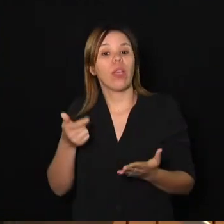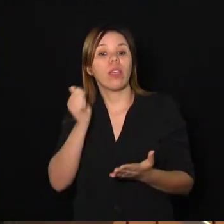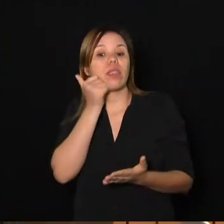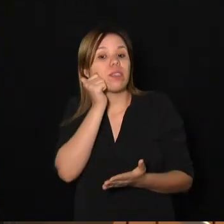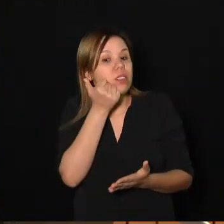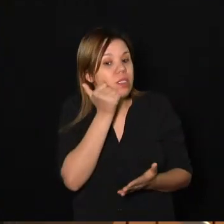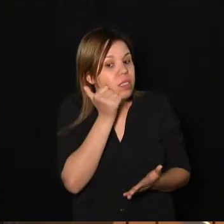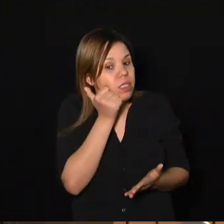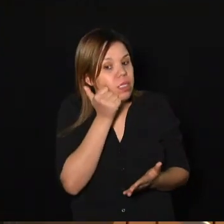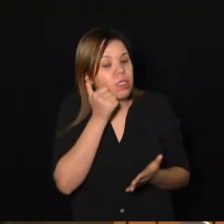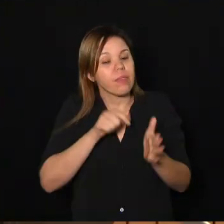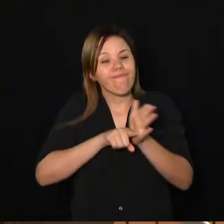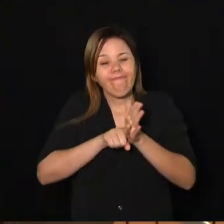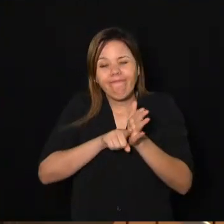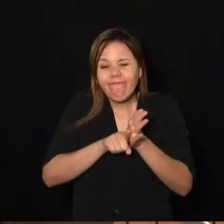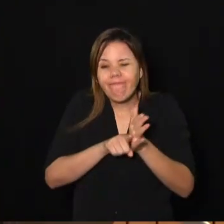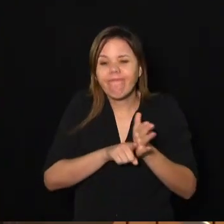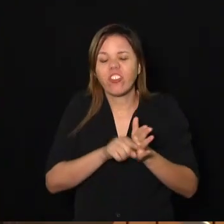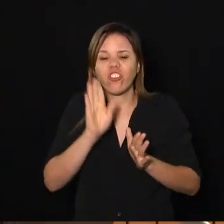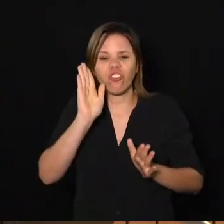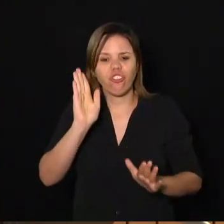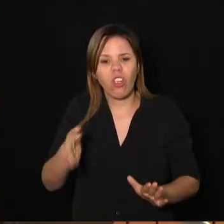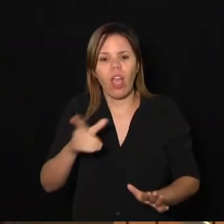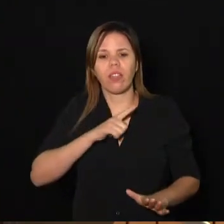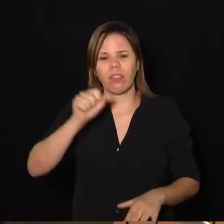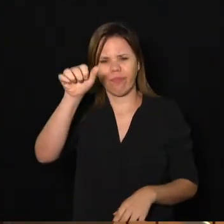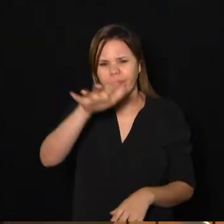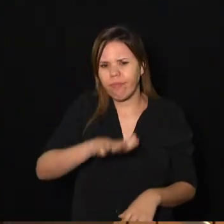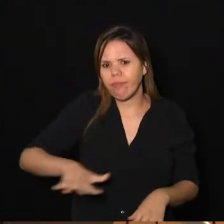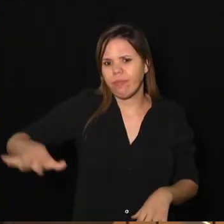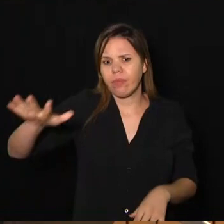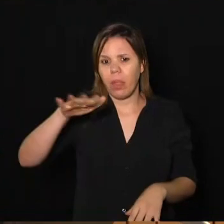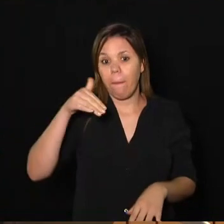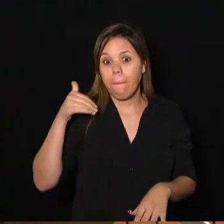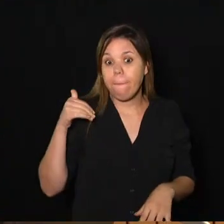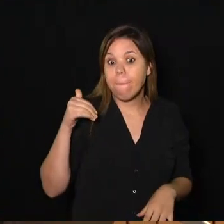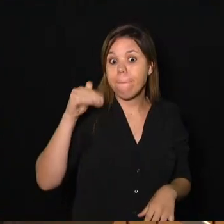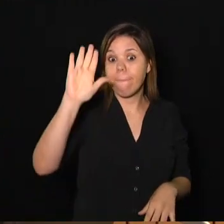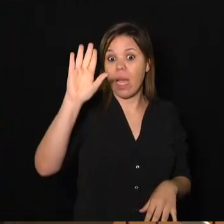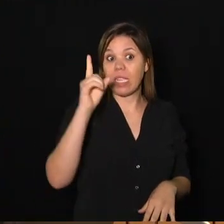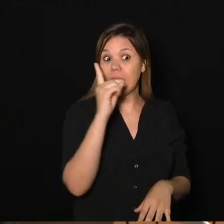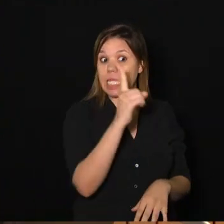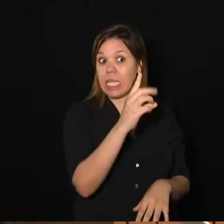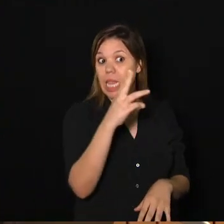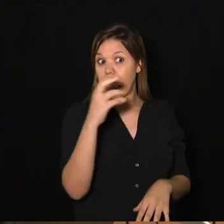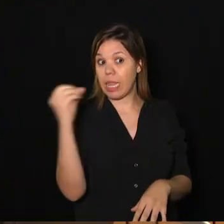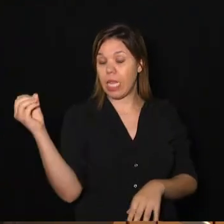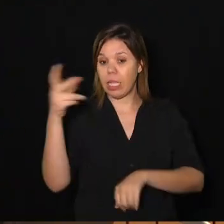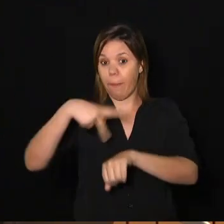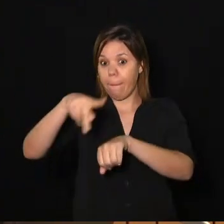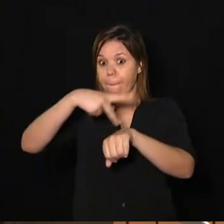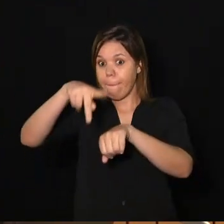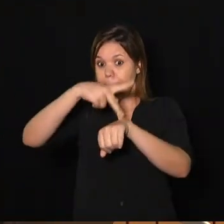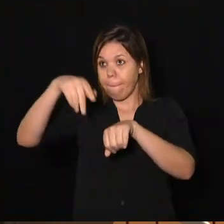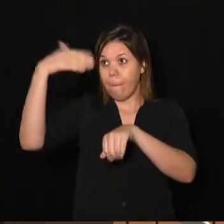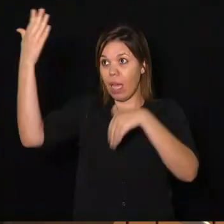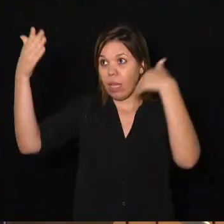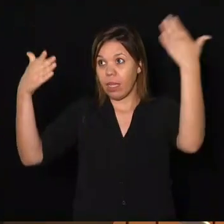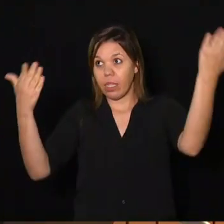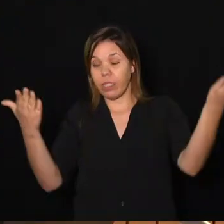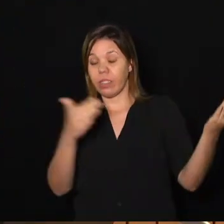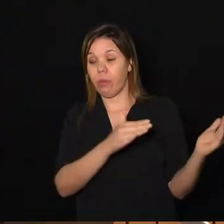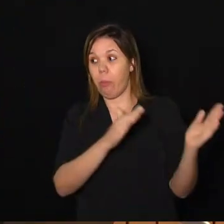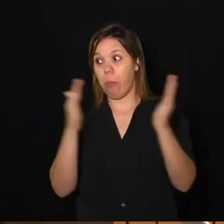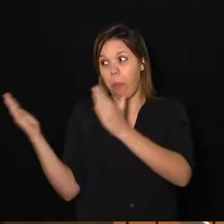que já atua em mais de 130 países inclusive os países vizinhos a